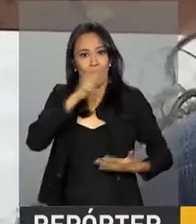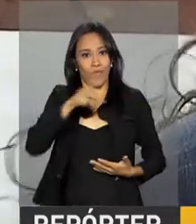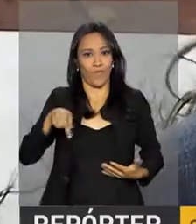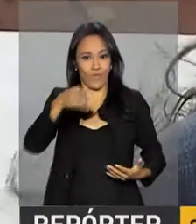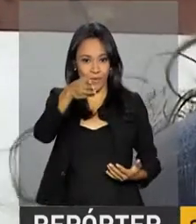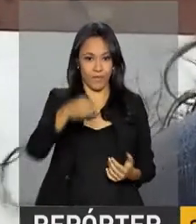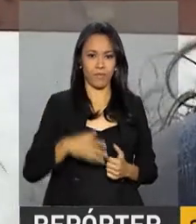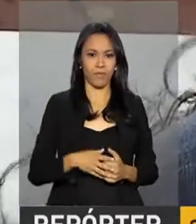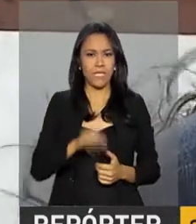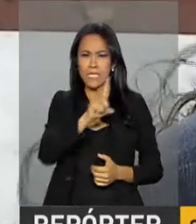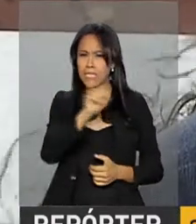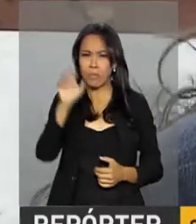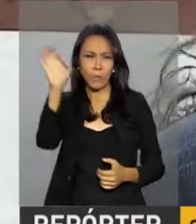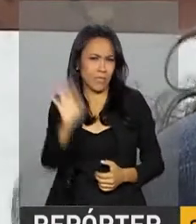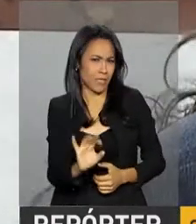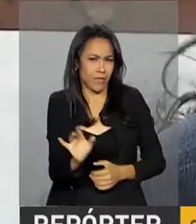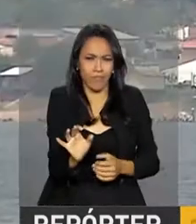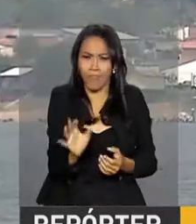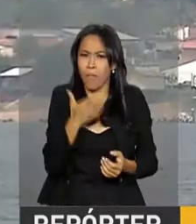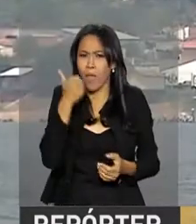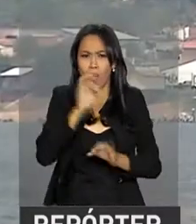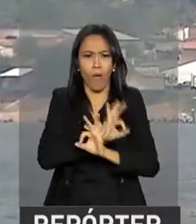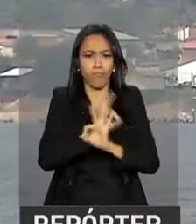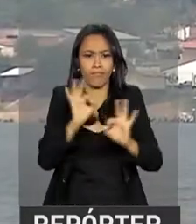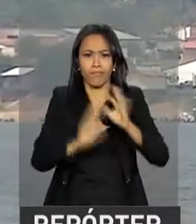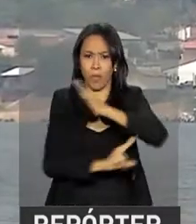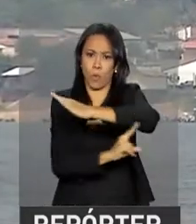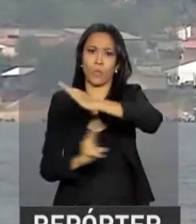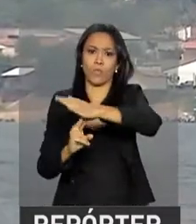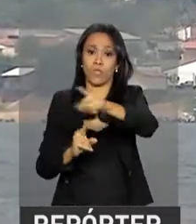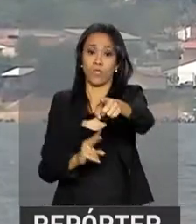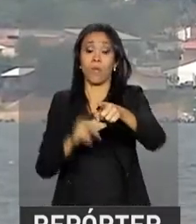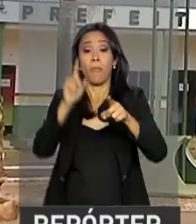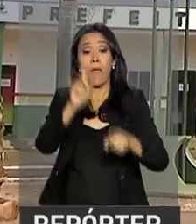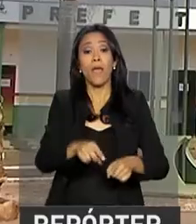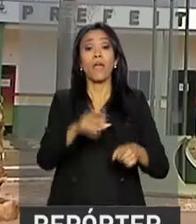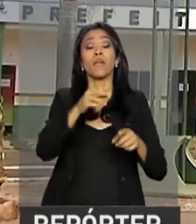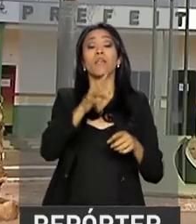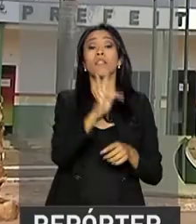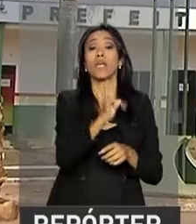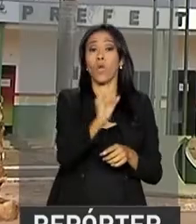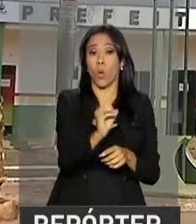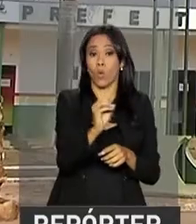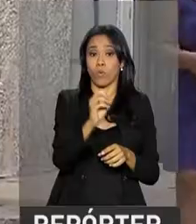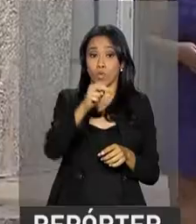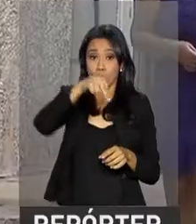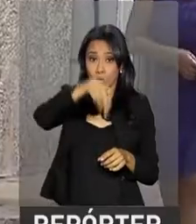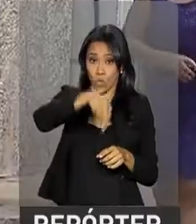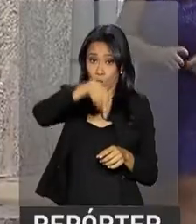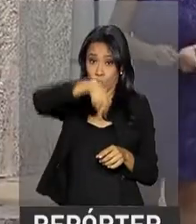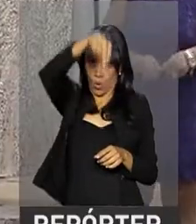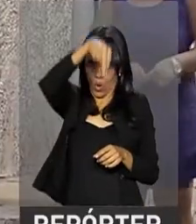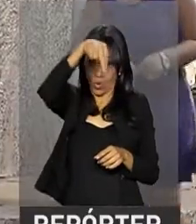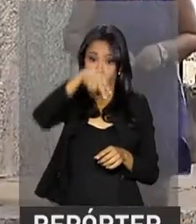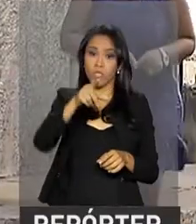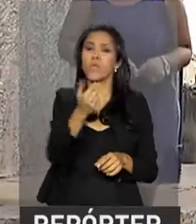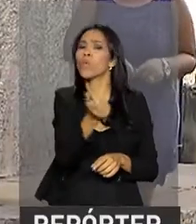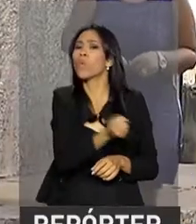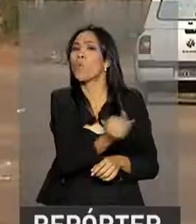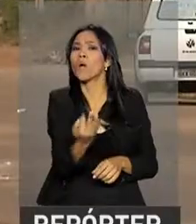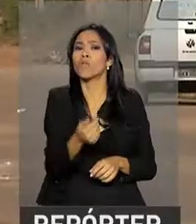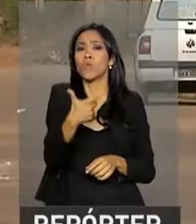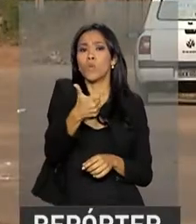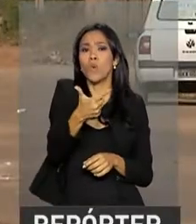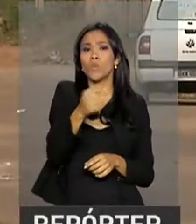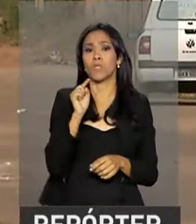de vantagem com a ponte melhorar muito localizado no norte do tocantins xambioá tem cerca de 12 mil habitantes que